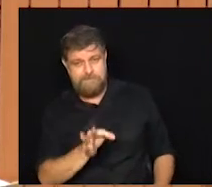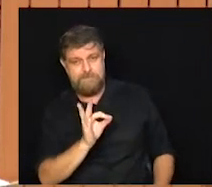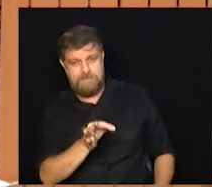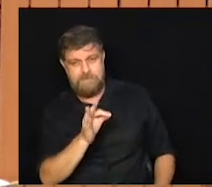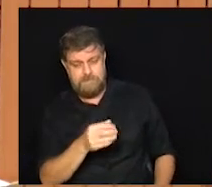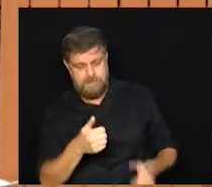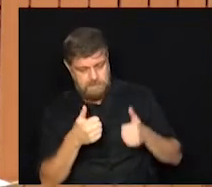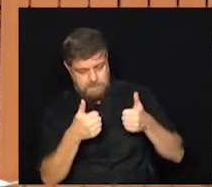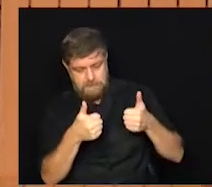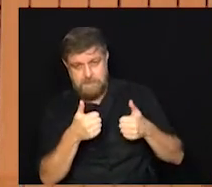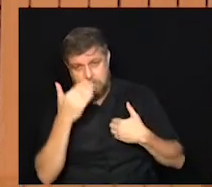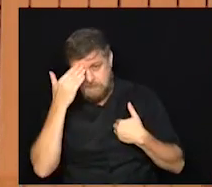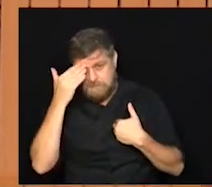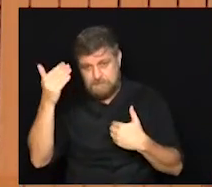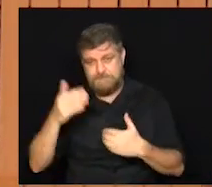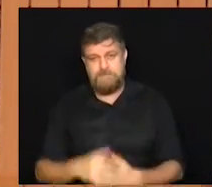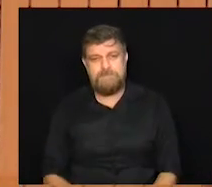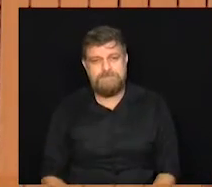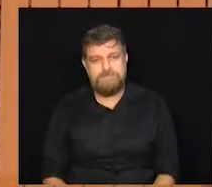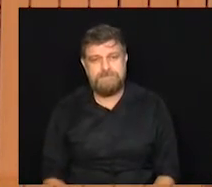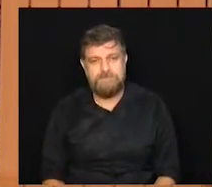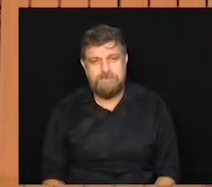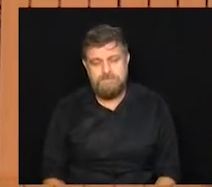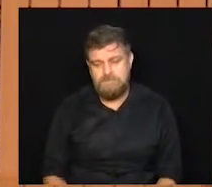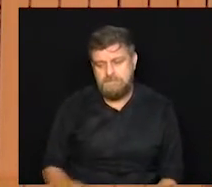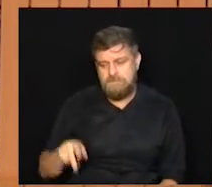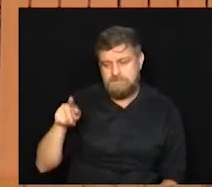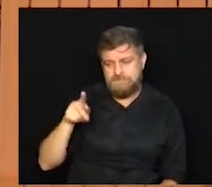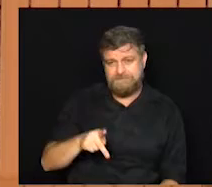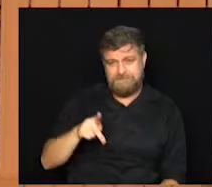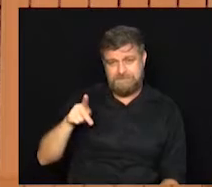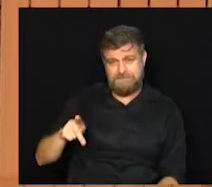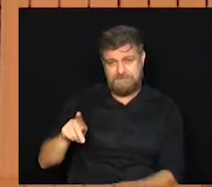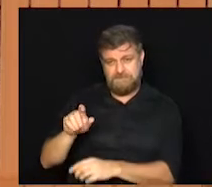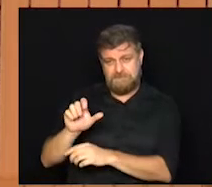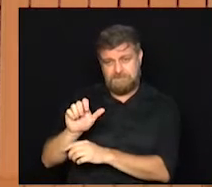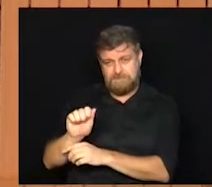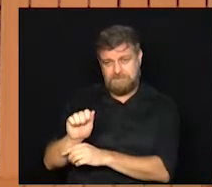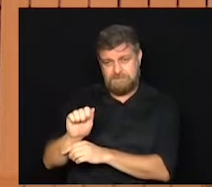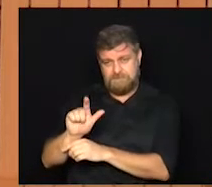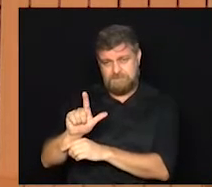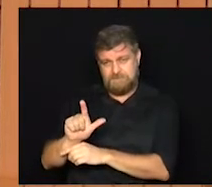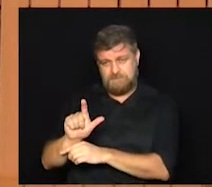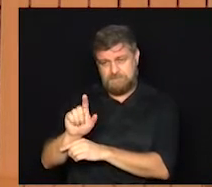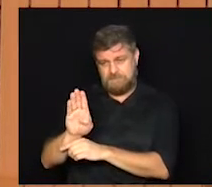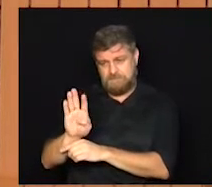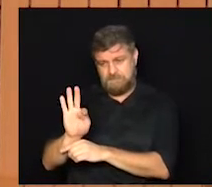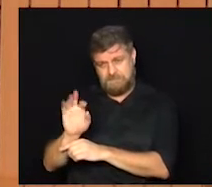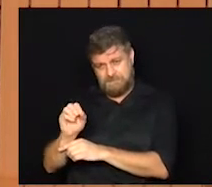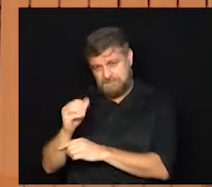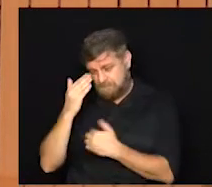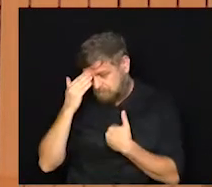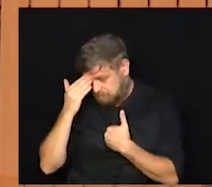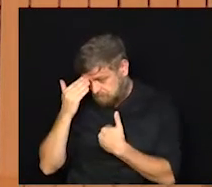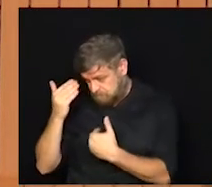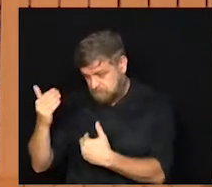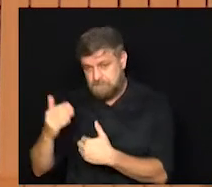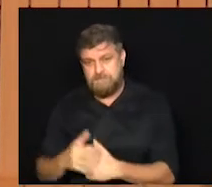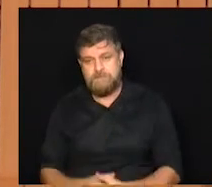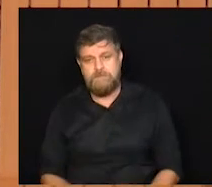Obrigado. Eu gostaria também, o professor Alberto também está indo para um compromisso. Eu quero agradecer também ele pela presença aí com a